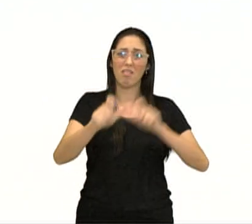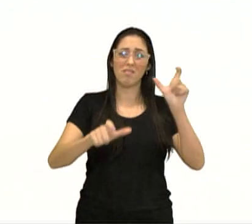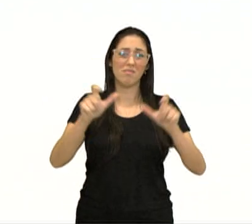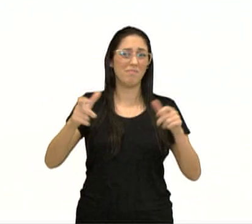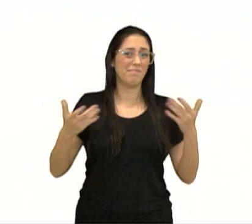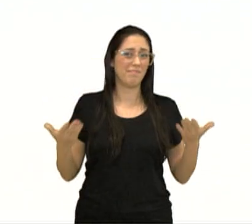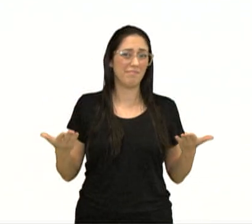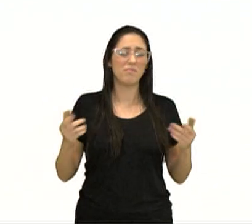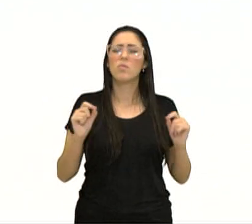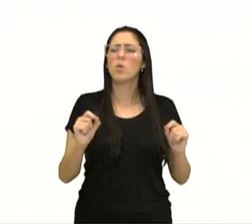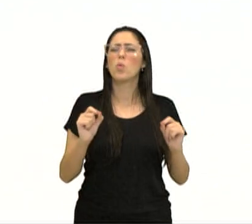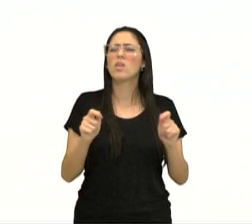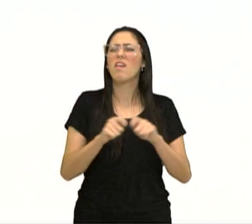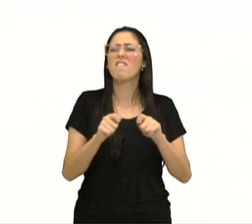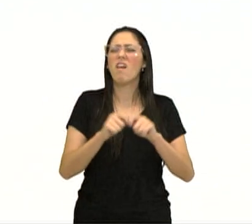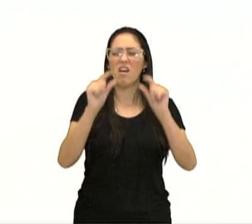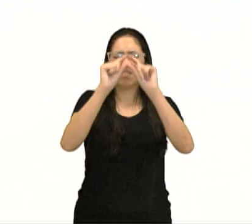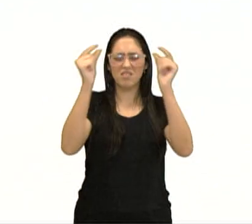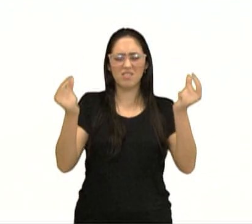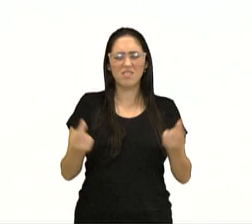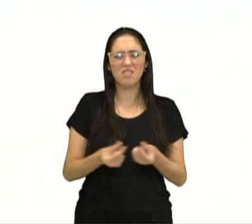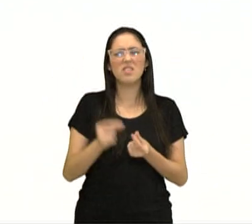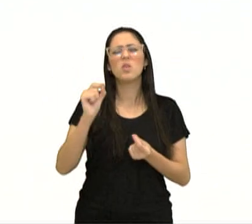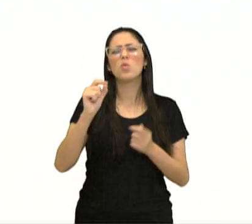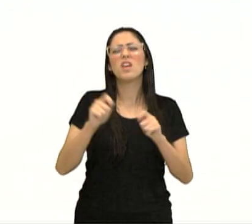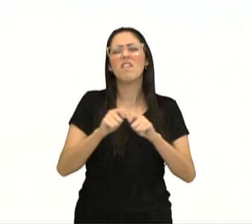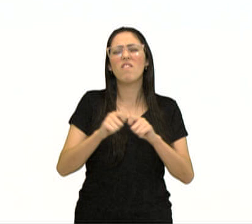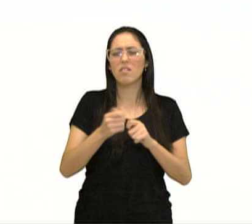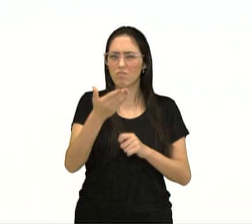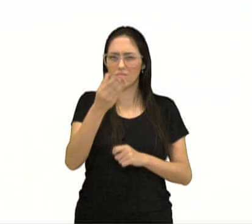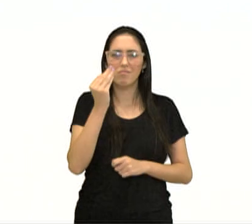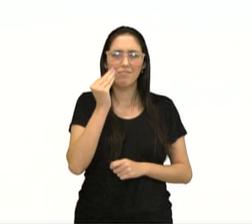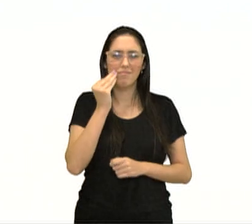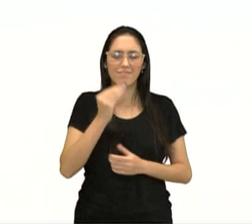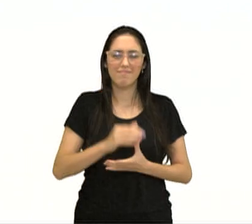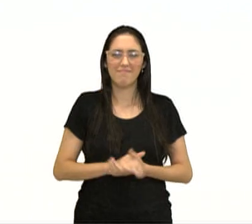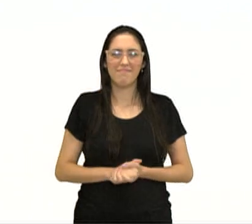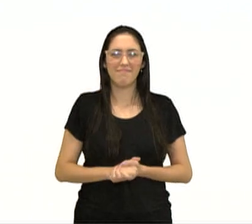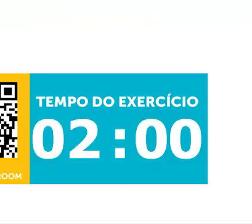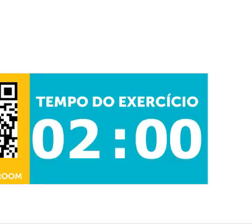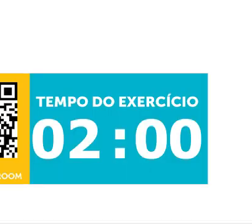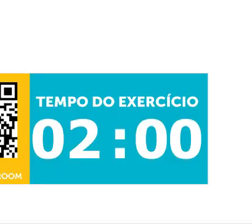é essa função? Para que serve a camada de ozônio? Vai lá!